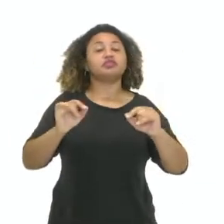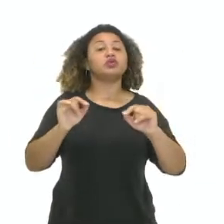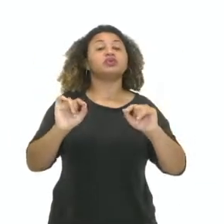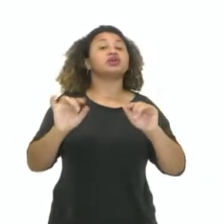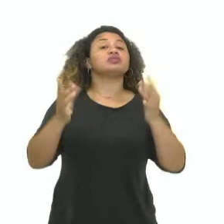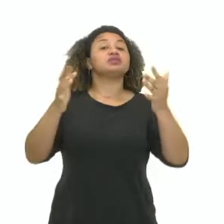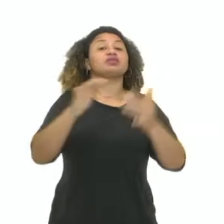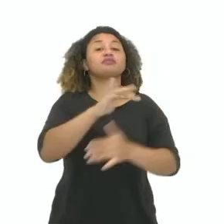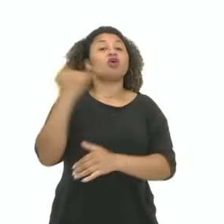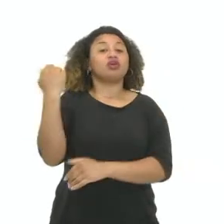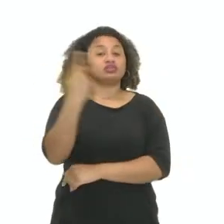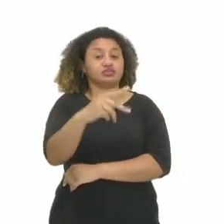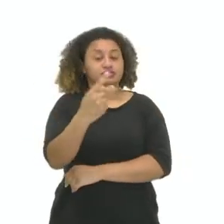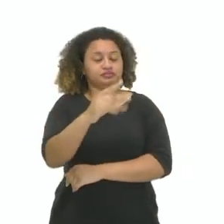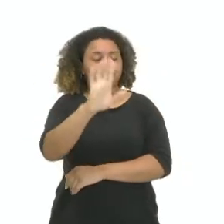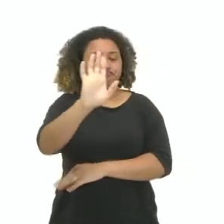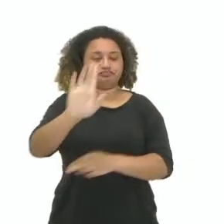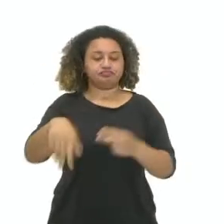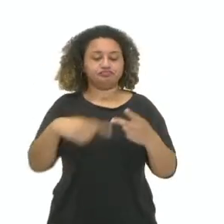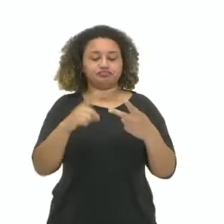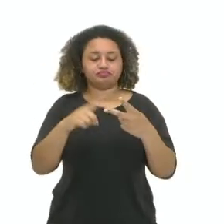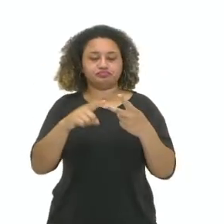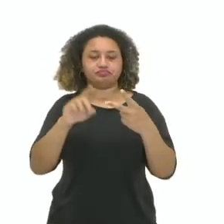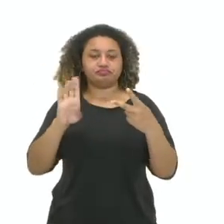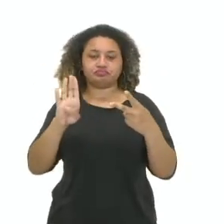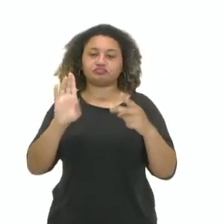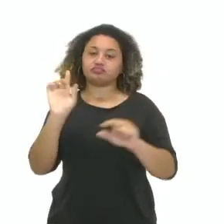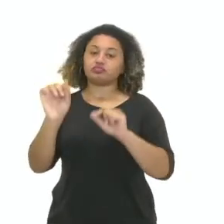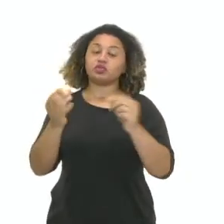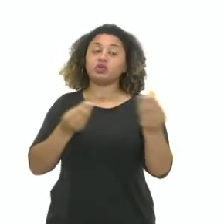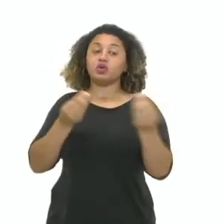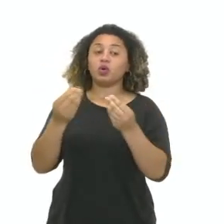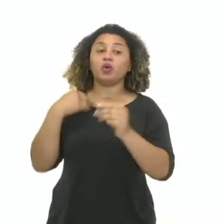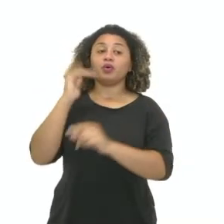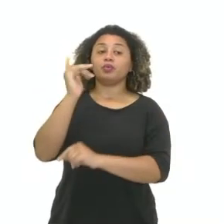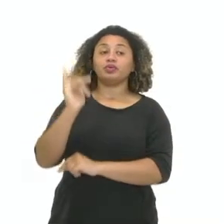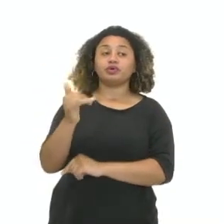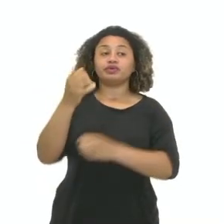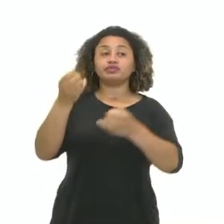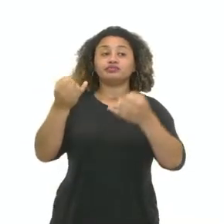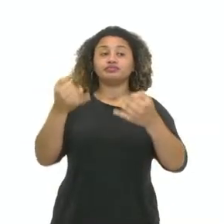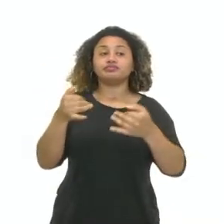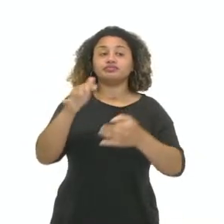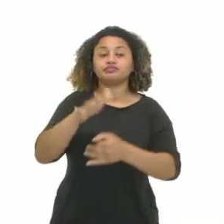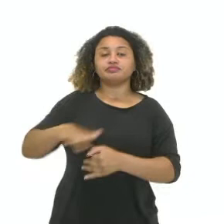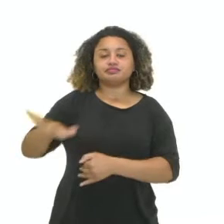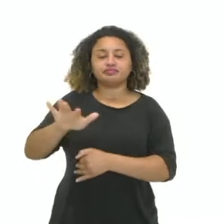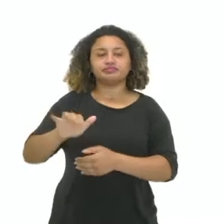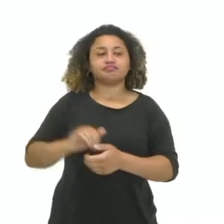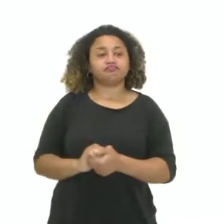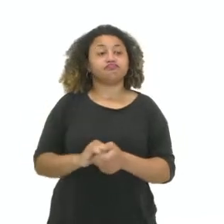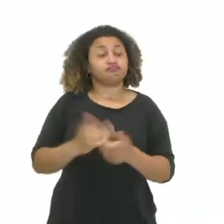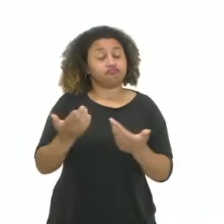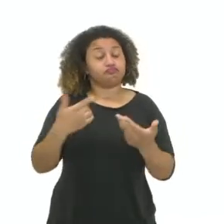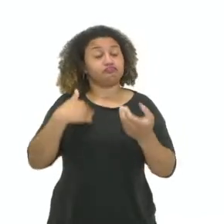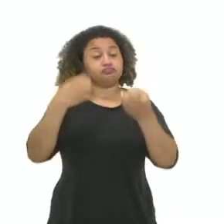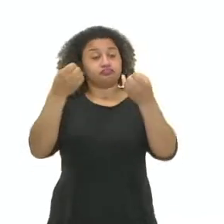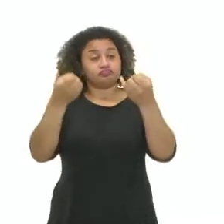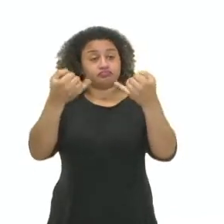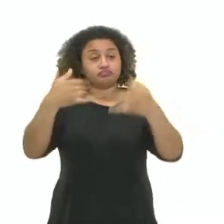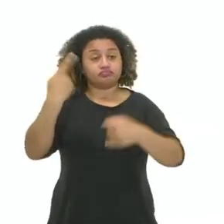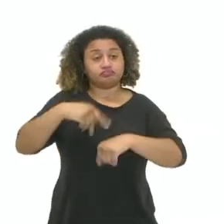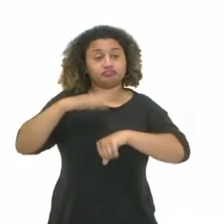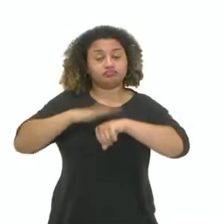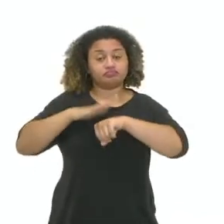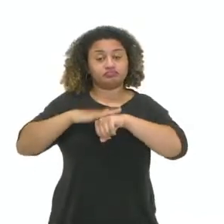Na proposição B, né? De que modo o narrador descreve a cena? Então, a descrever a si mesmo, ou